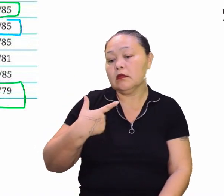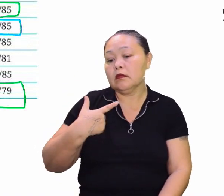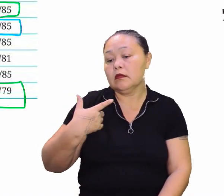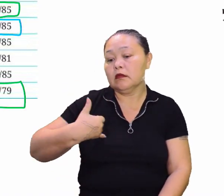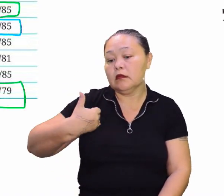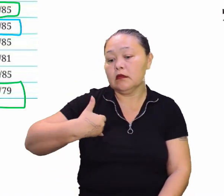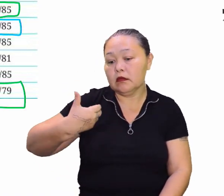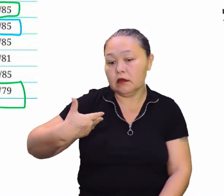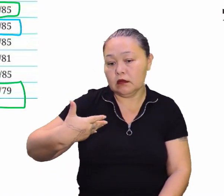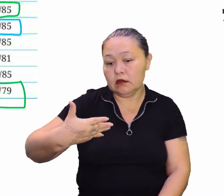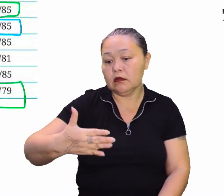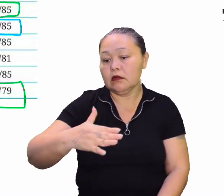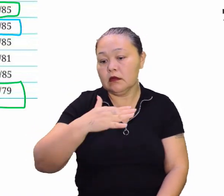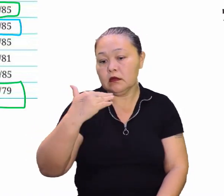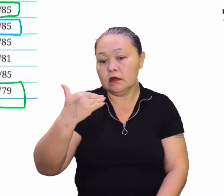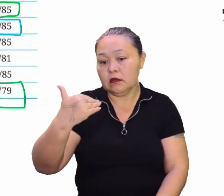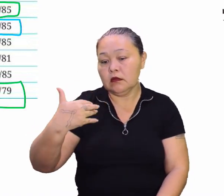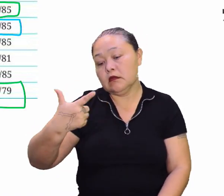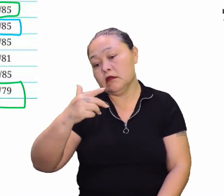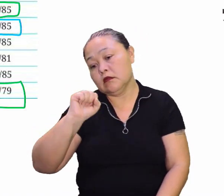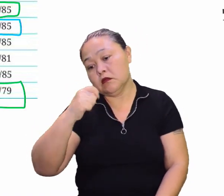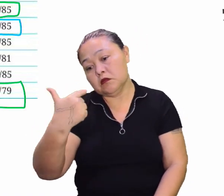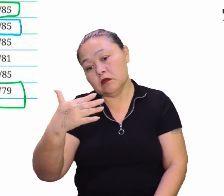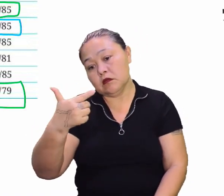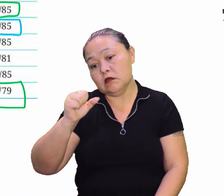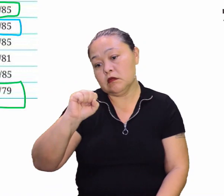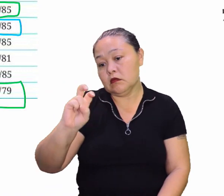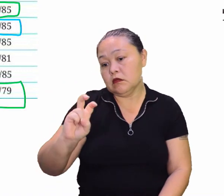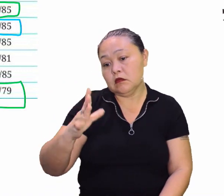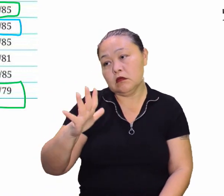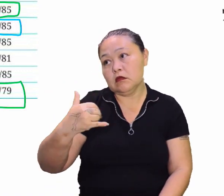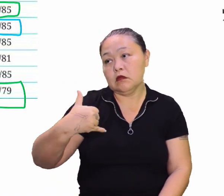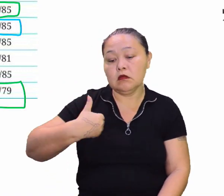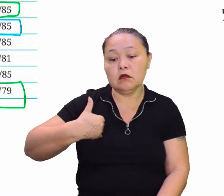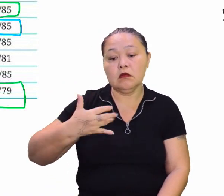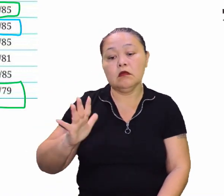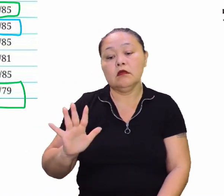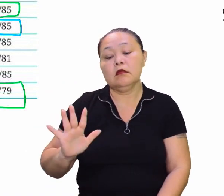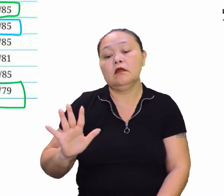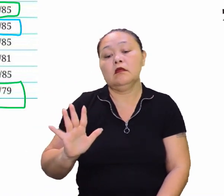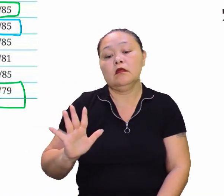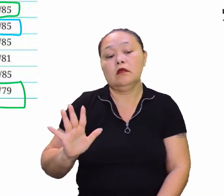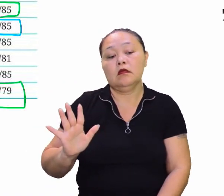a 85, né? 82, 85 de idade lá, a expectativa de vida.